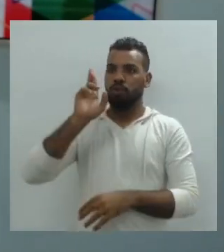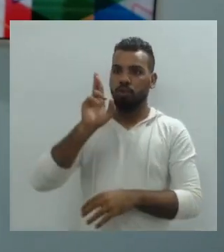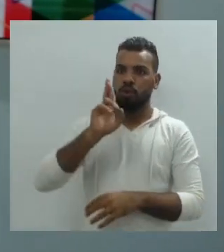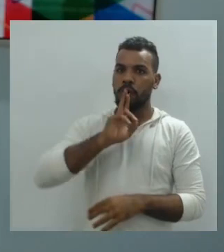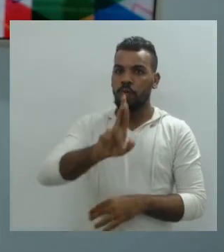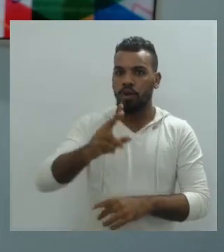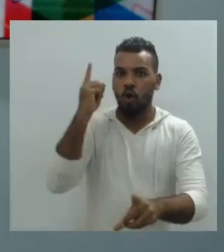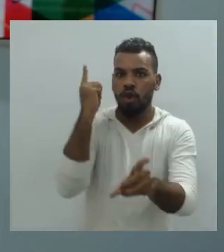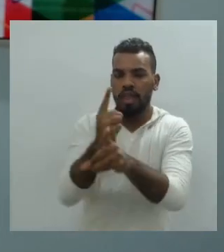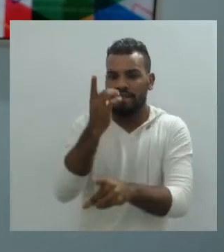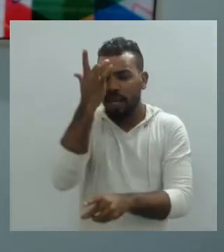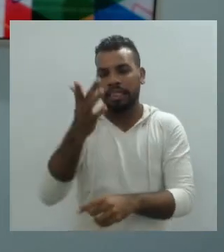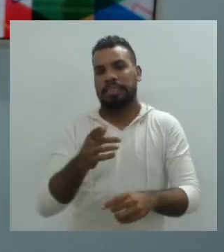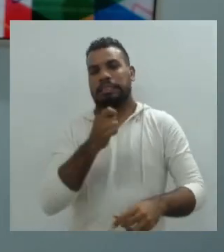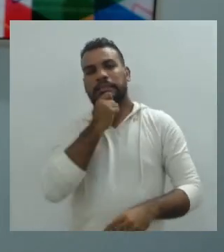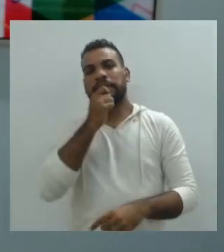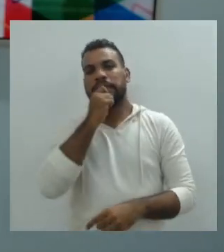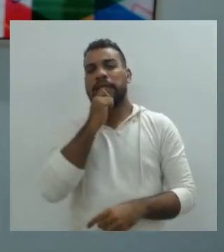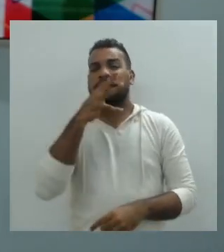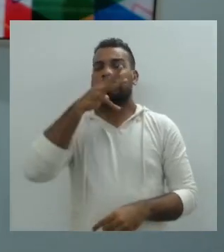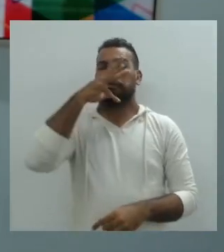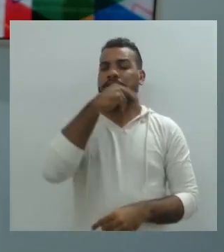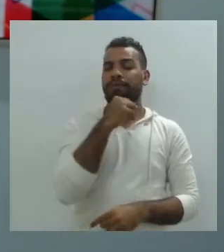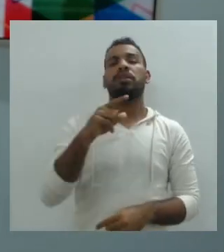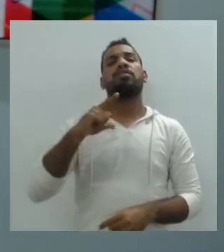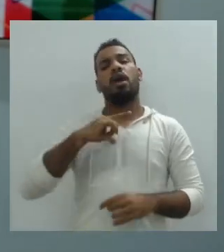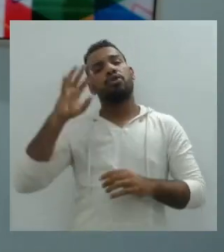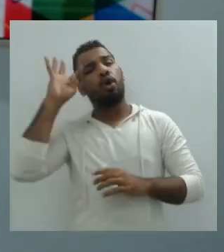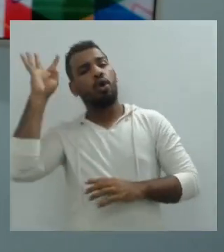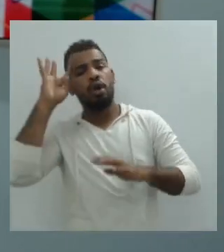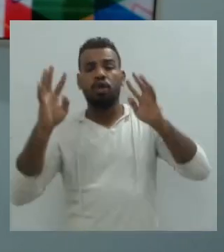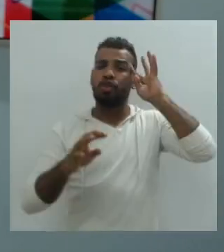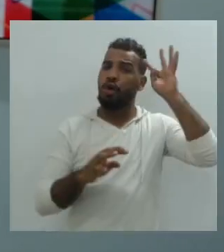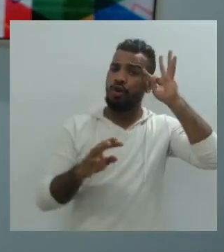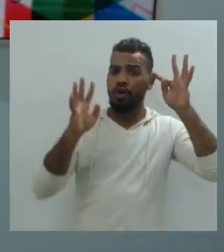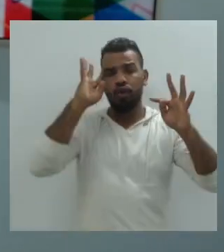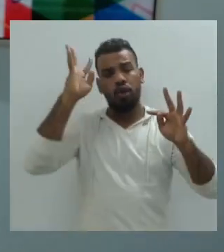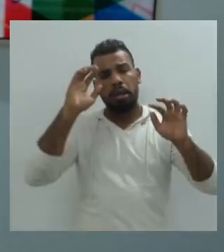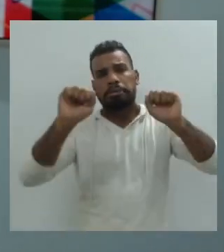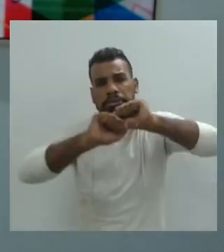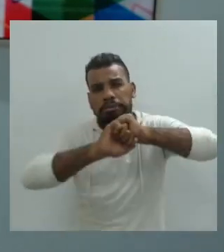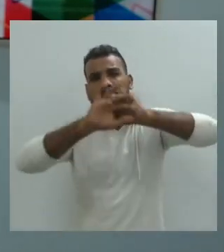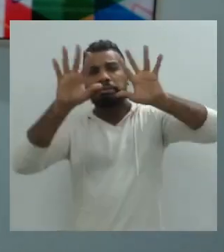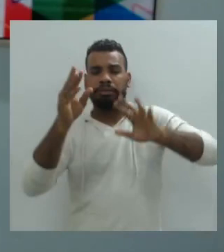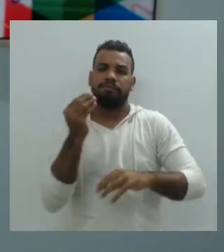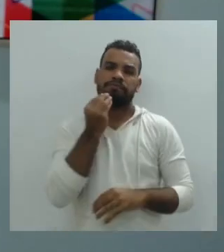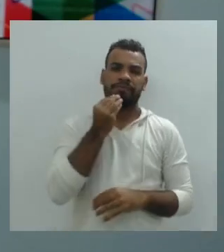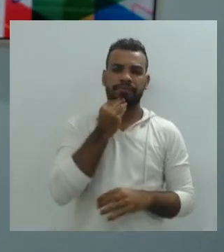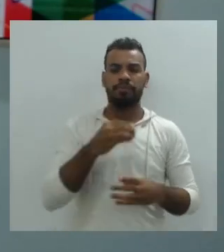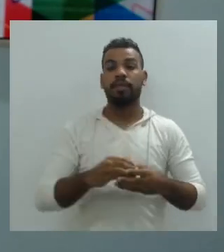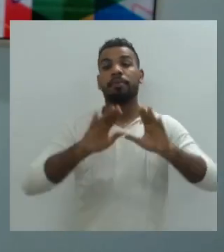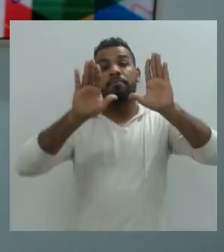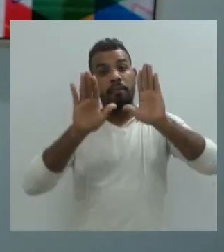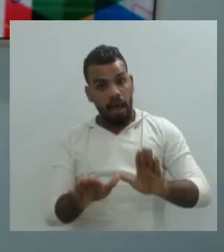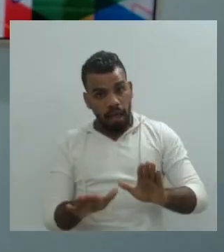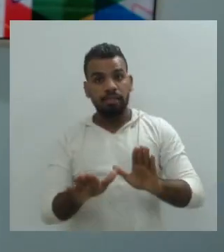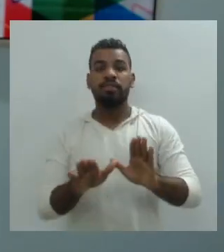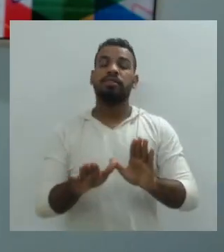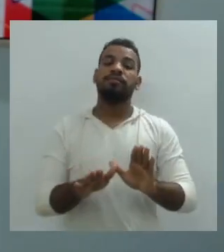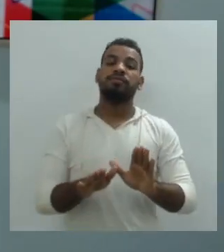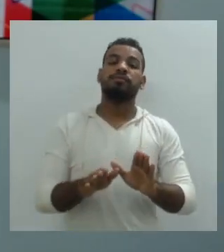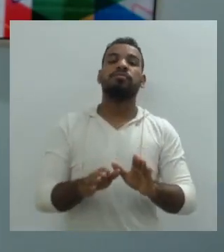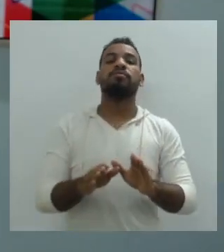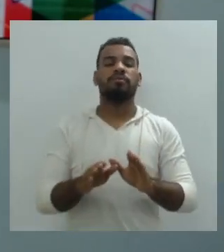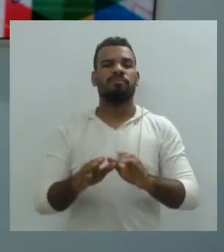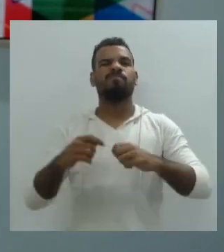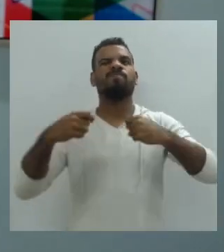existem teorias e fatos que podem levar a um certo esclarecimento, mas ainda